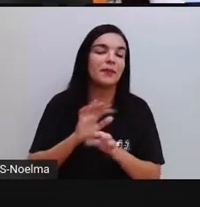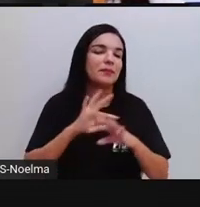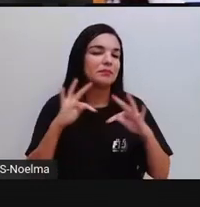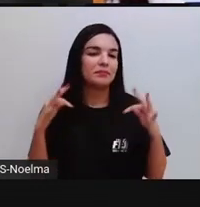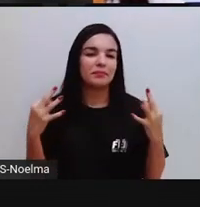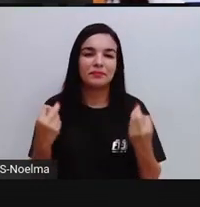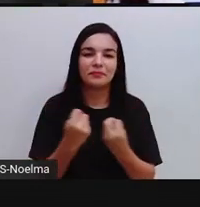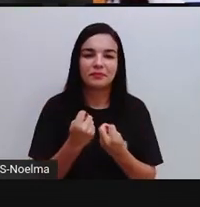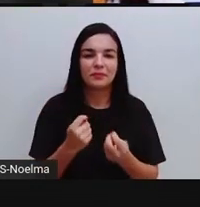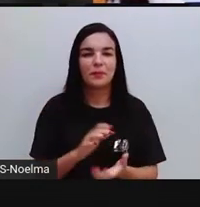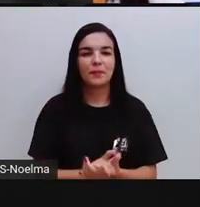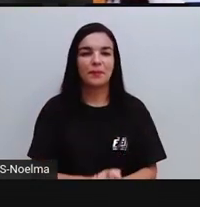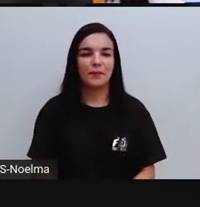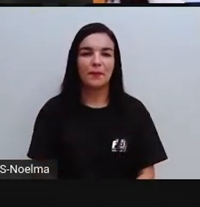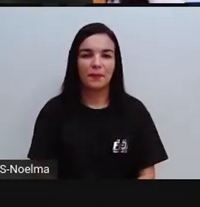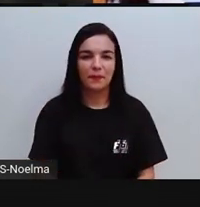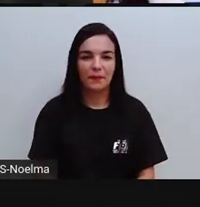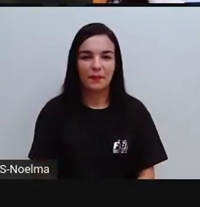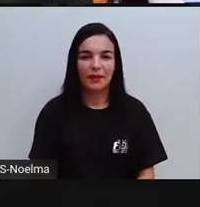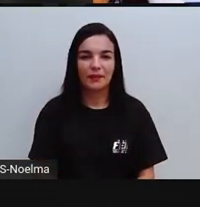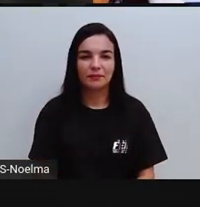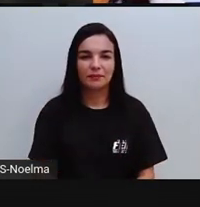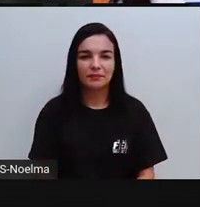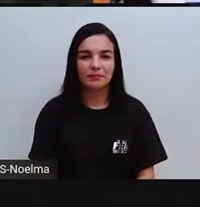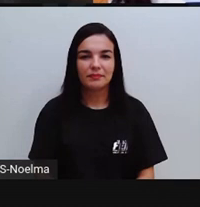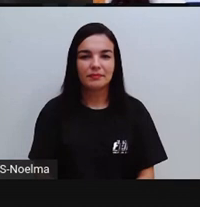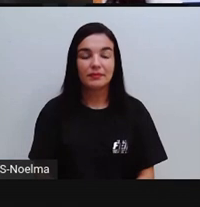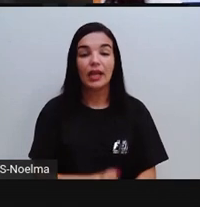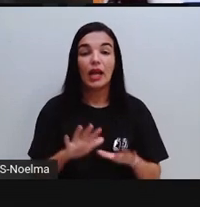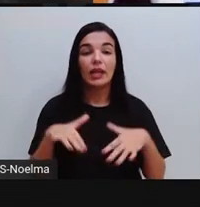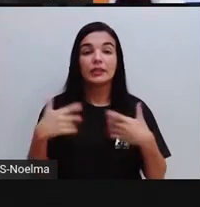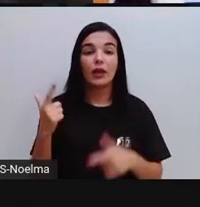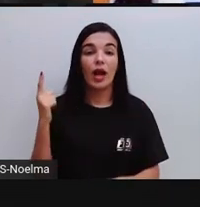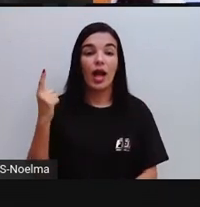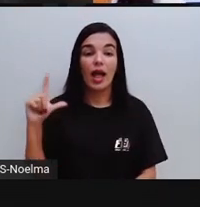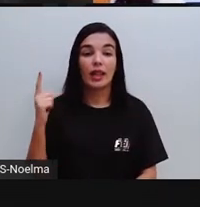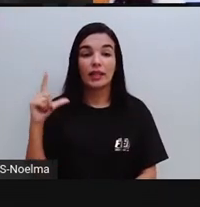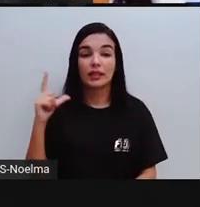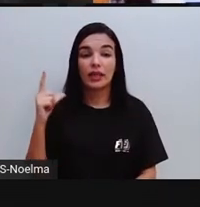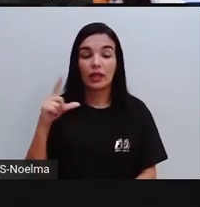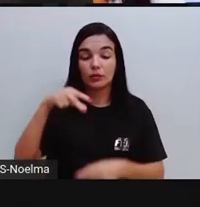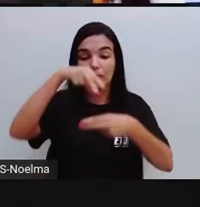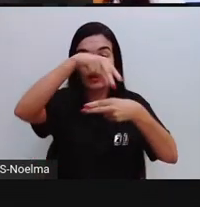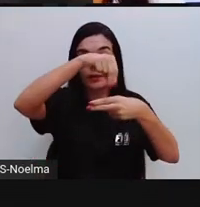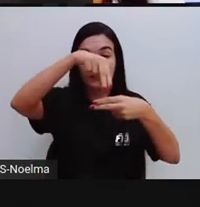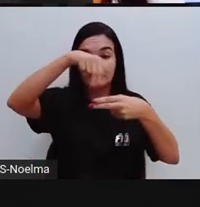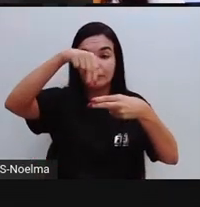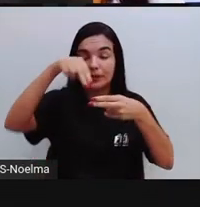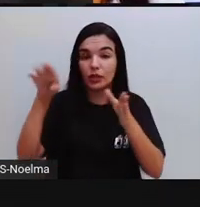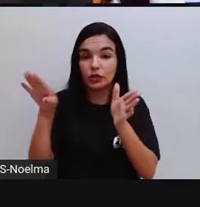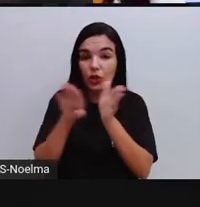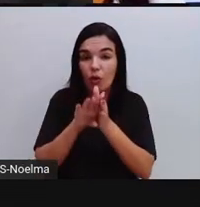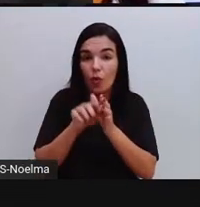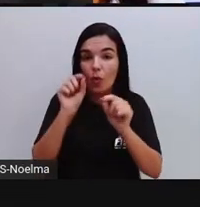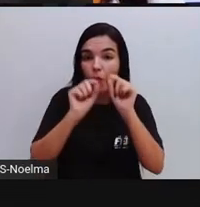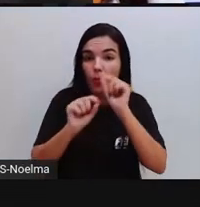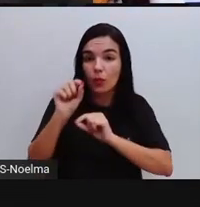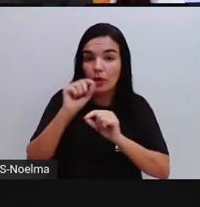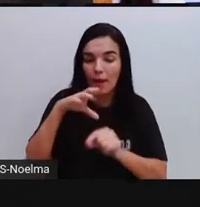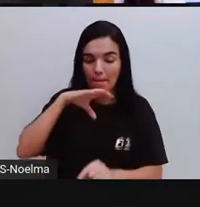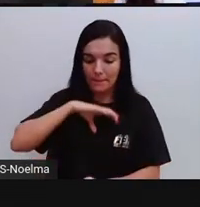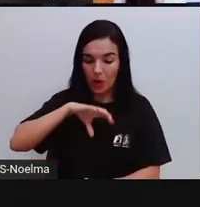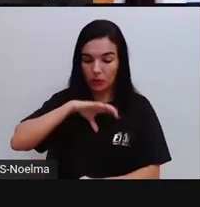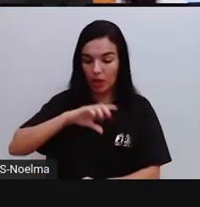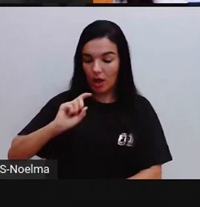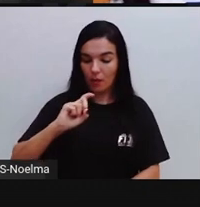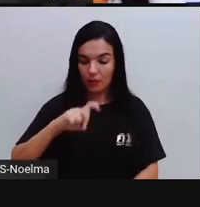hoje a literatura de cordel. A literatura de cordel chegou à Península Ibérica, Portugal e Espanha